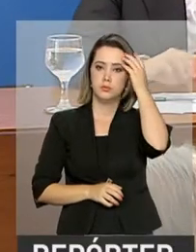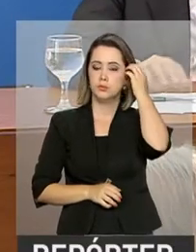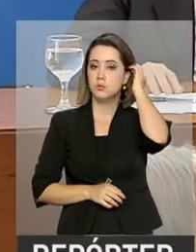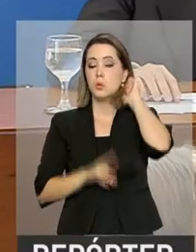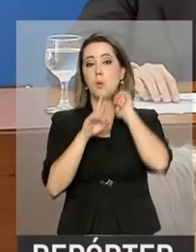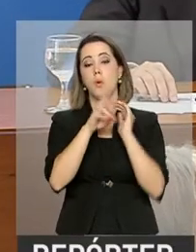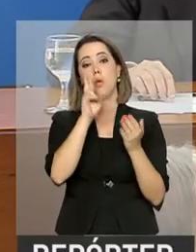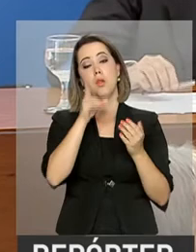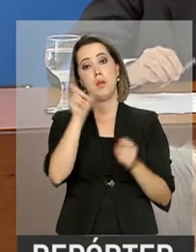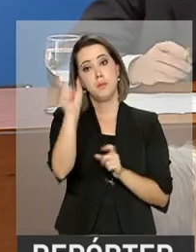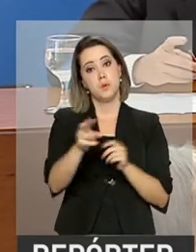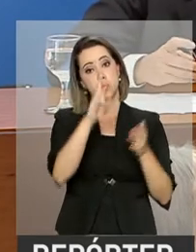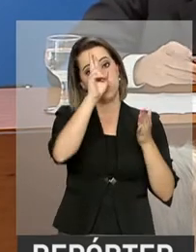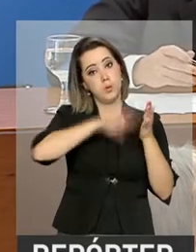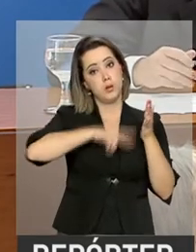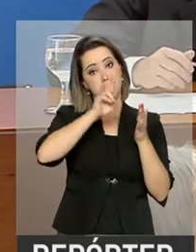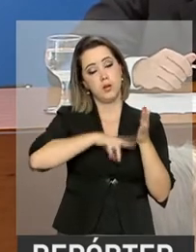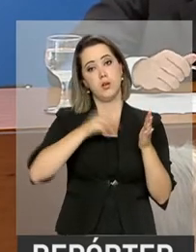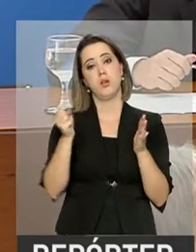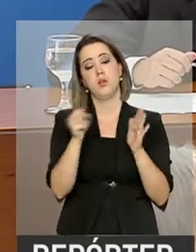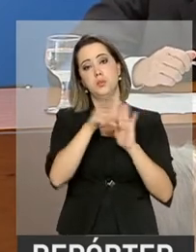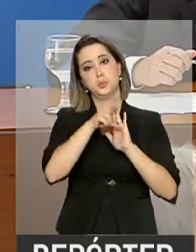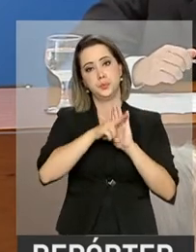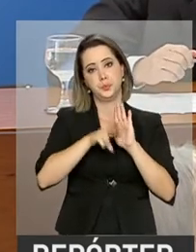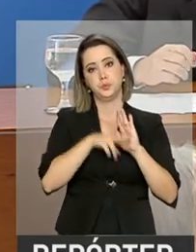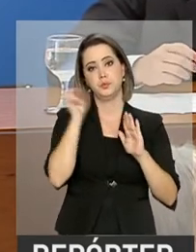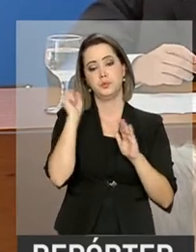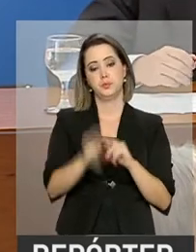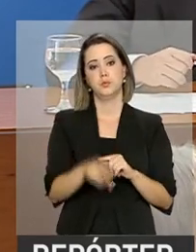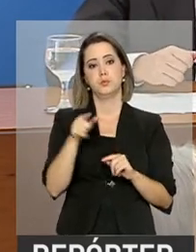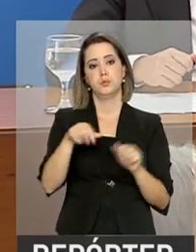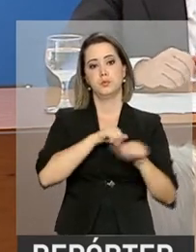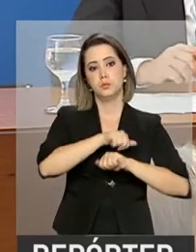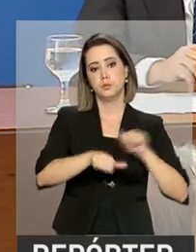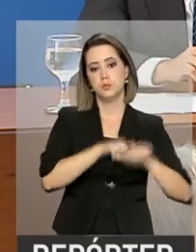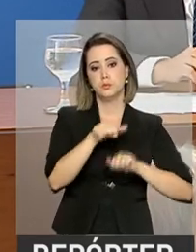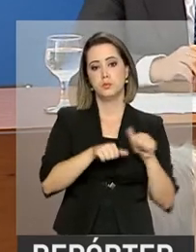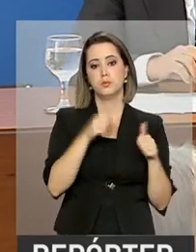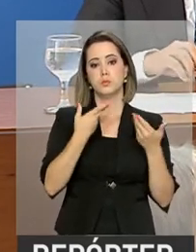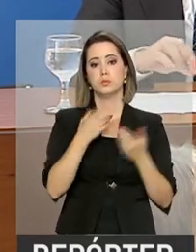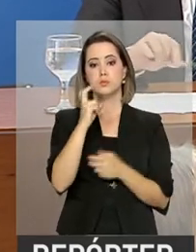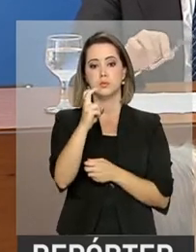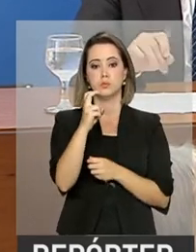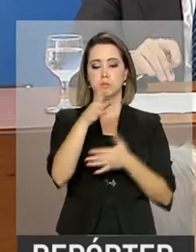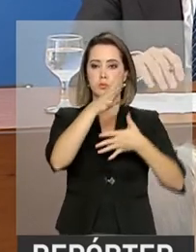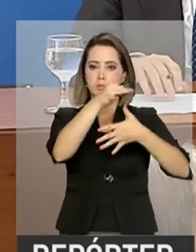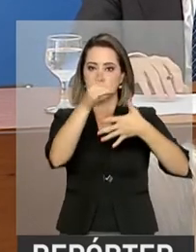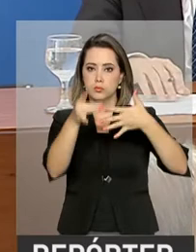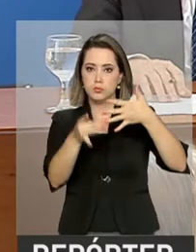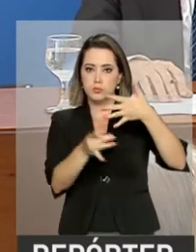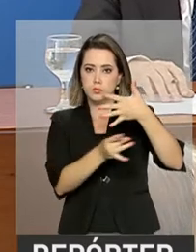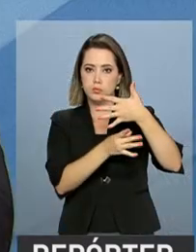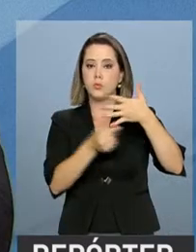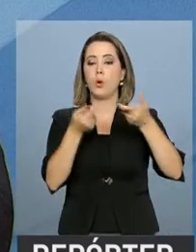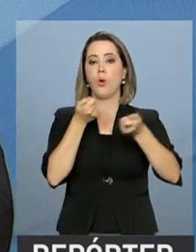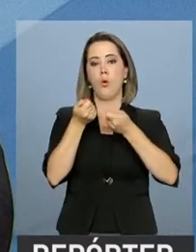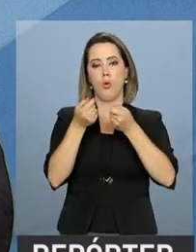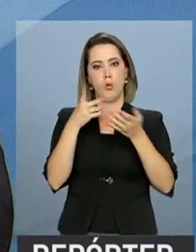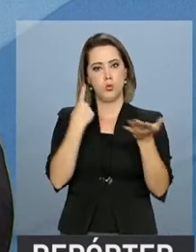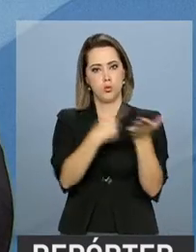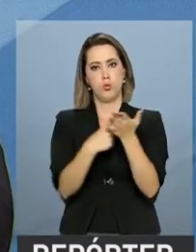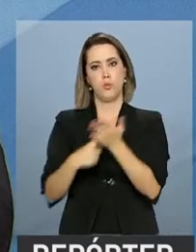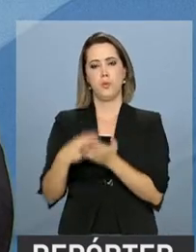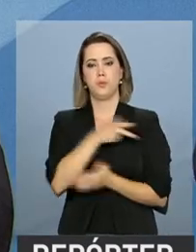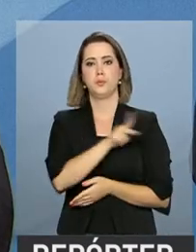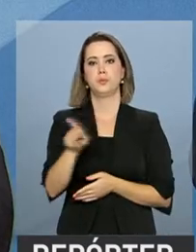Segundo o relator da reforma da Previdência, deputado Arthur Maia, as alterações em 5 pontos acertadas com o presidente Michel